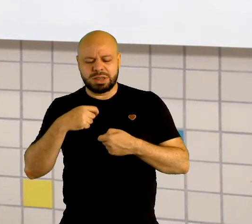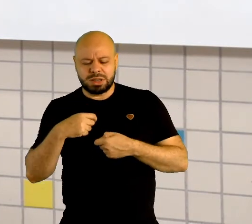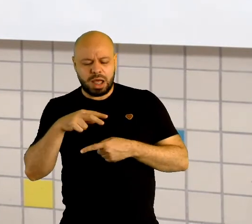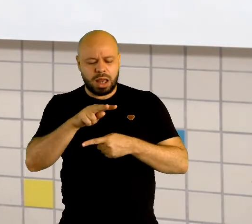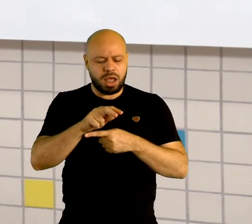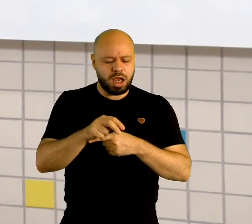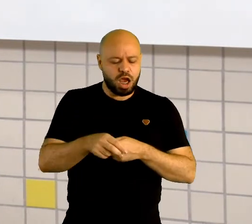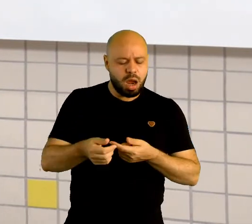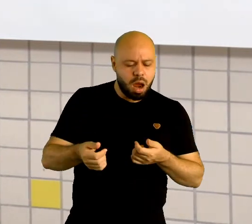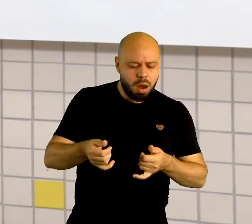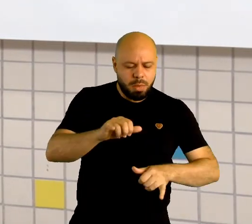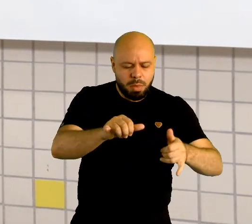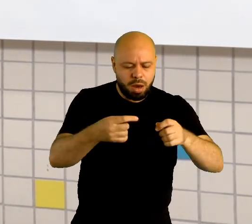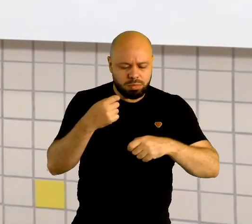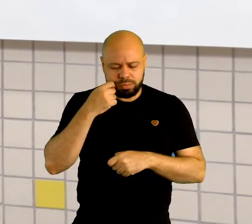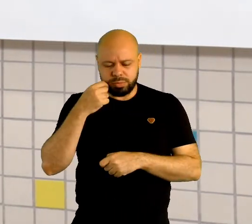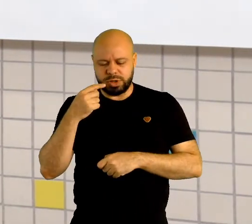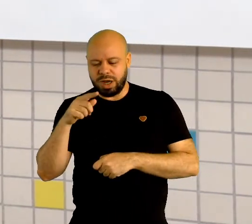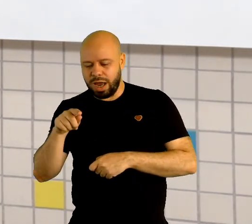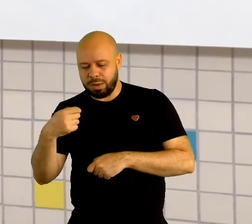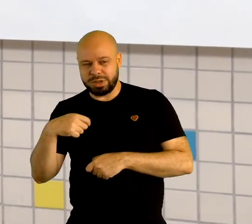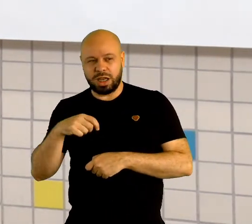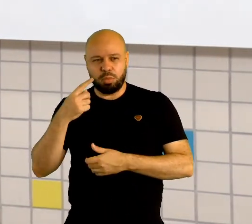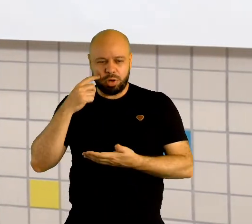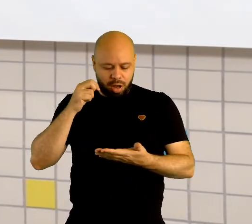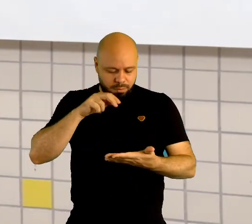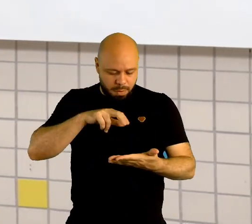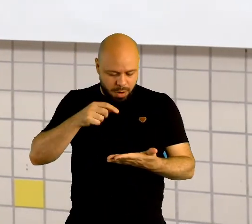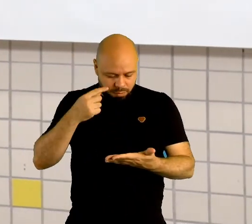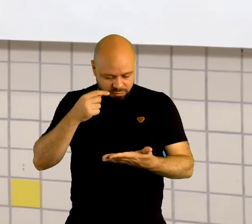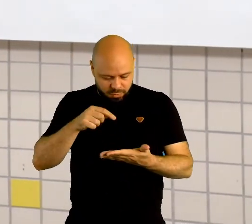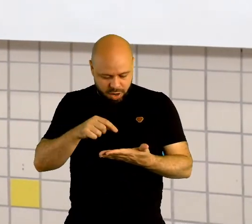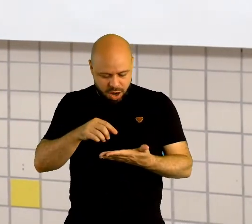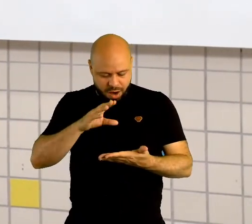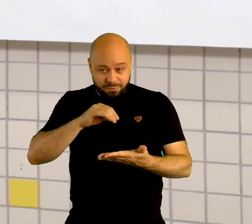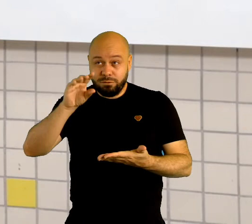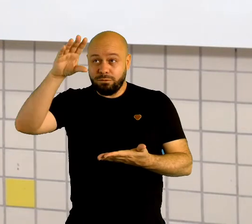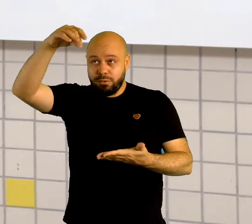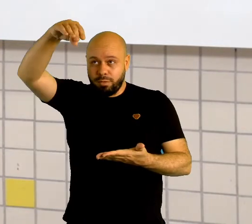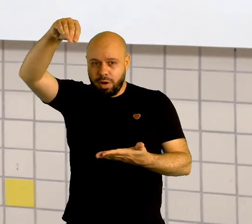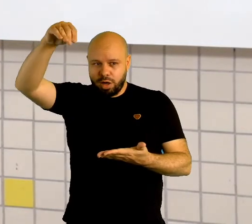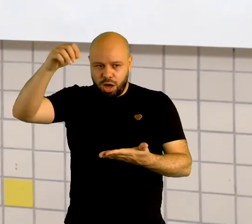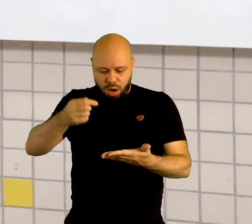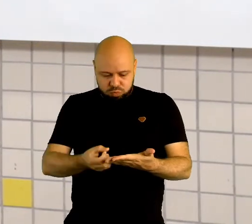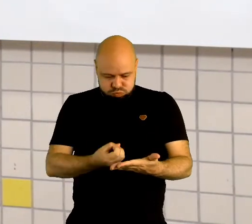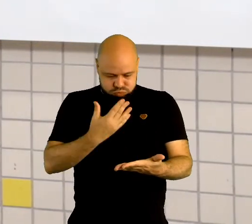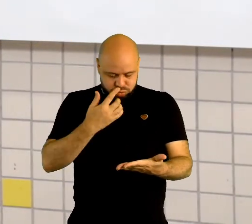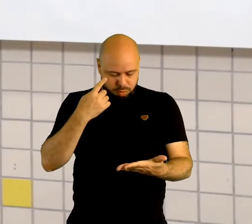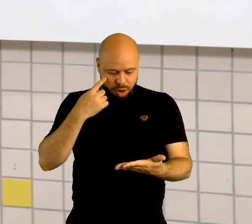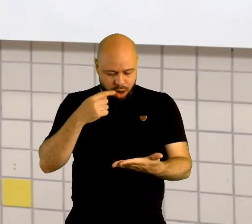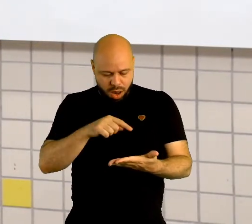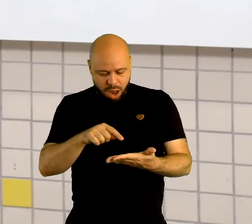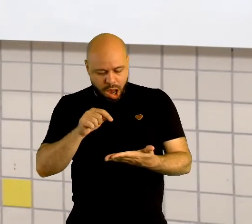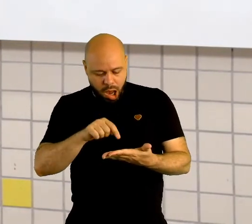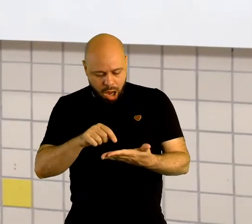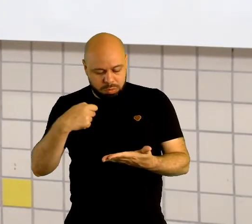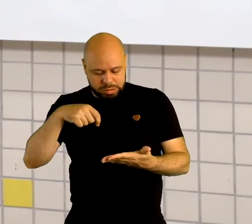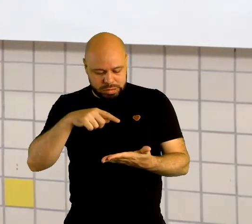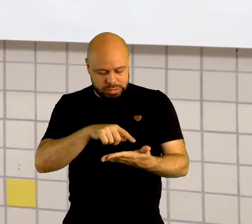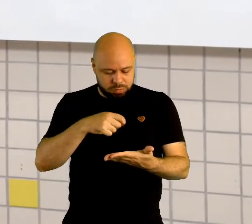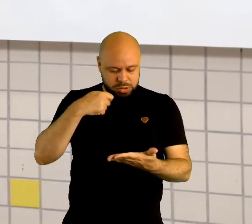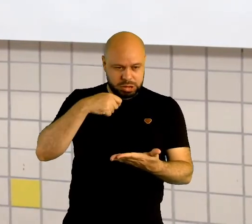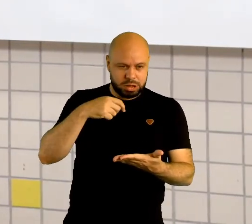evita ali o desperdício de insumos no solo, sobrecarregando o solo. Bem, meninos, a nossa aula